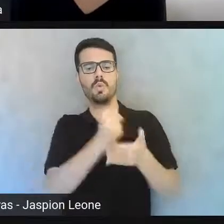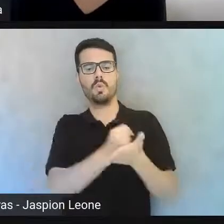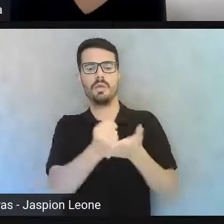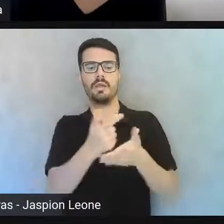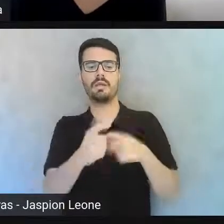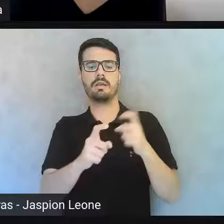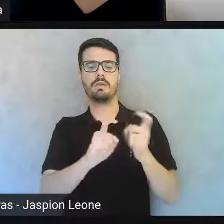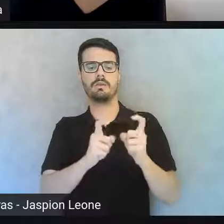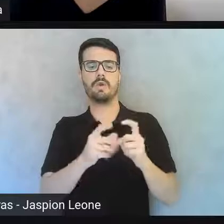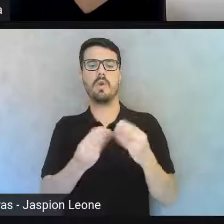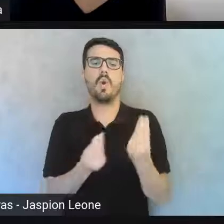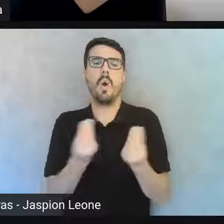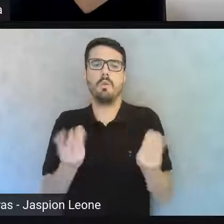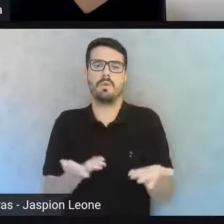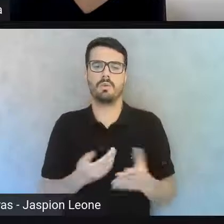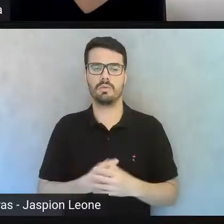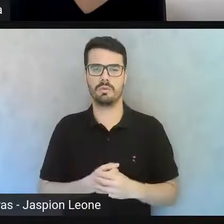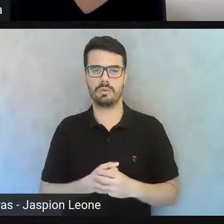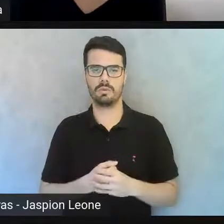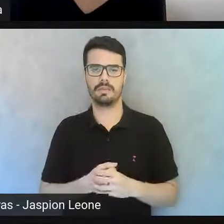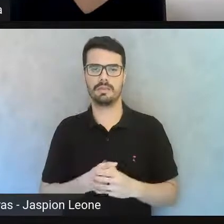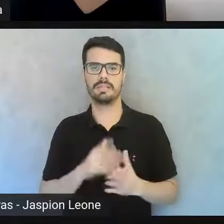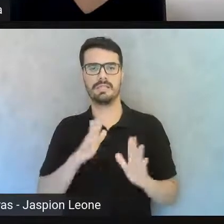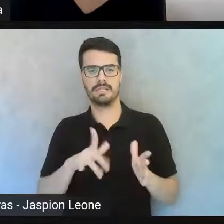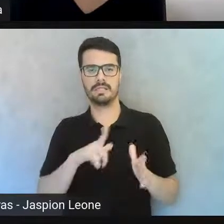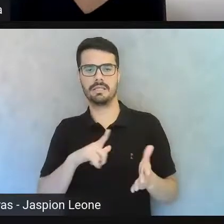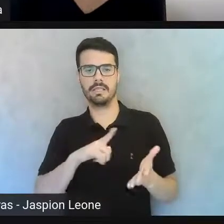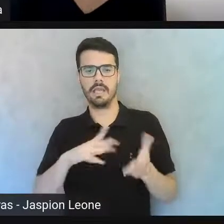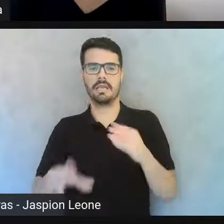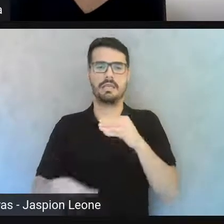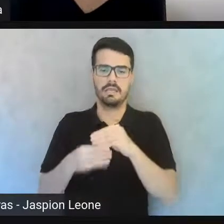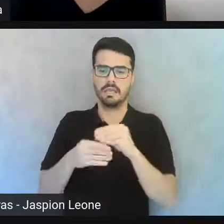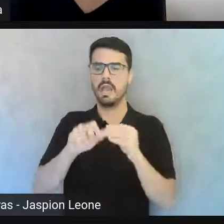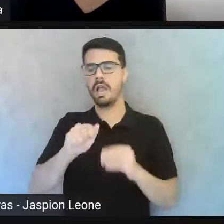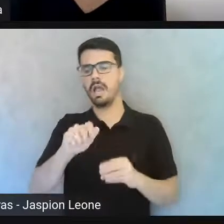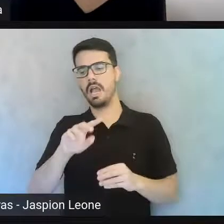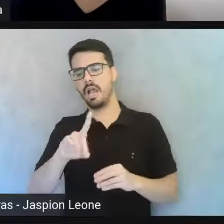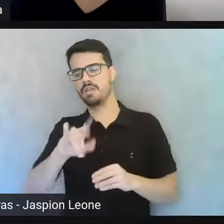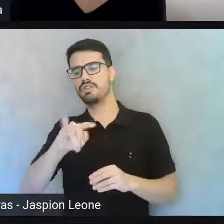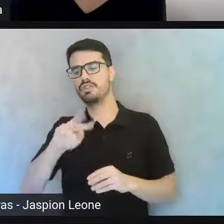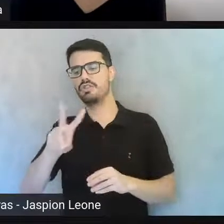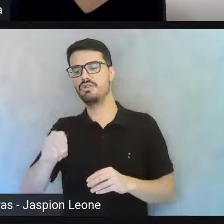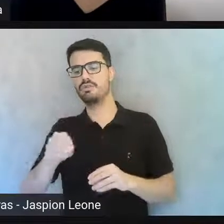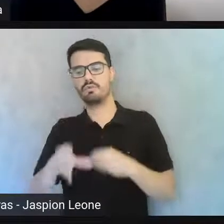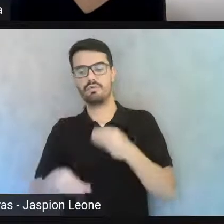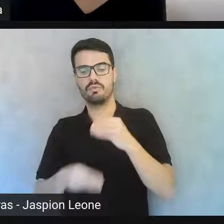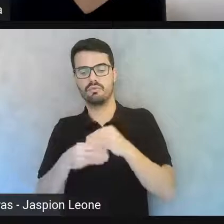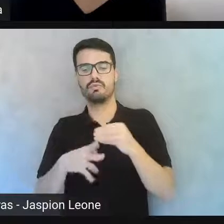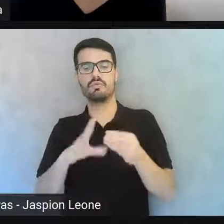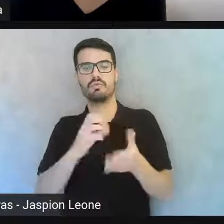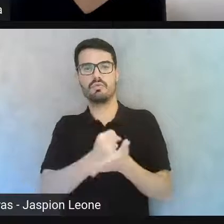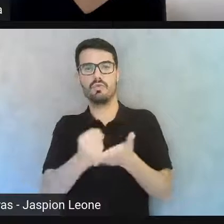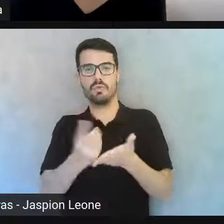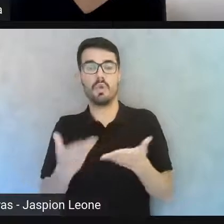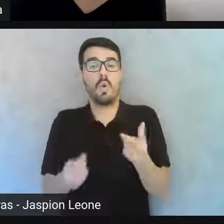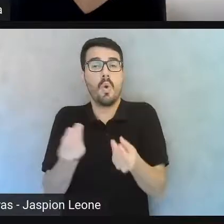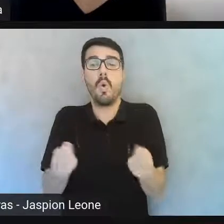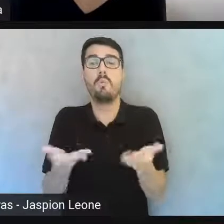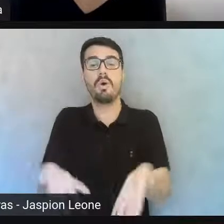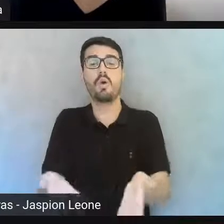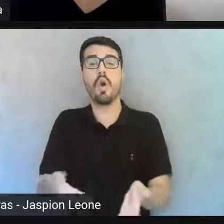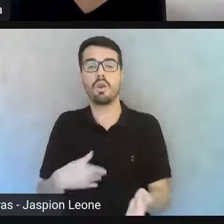está se processando em termos aditivos? Como é que está sendo essa realidade no conhecimento de vocês na administração